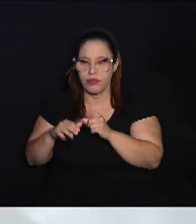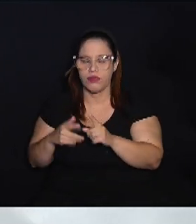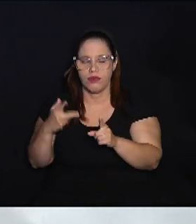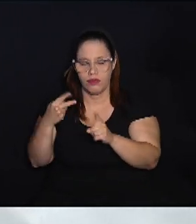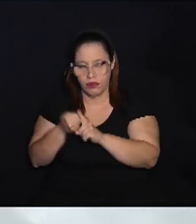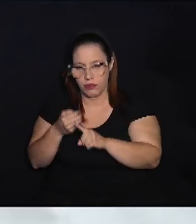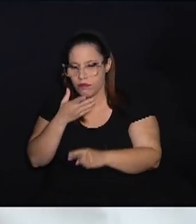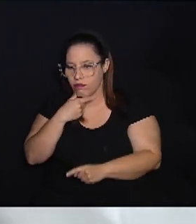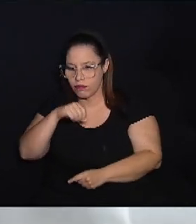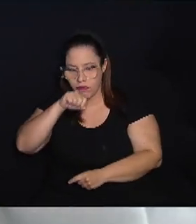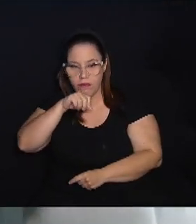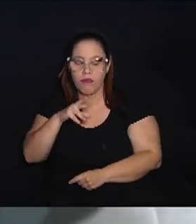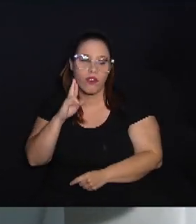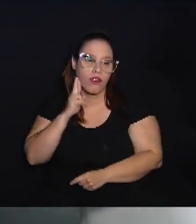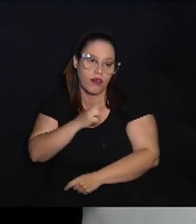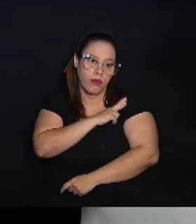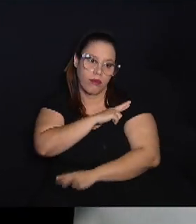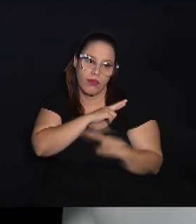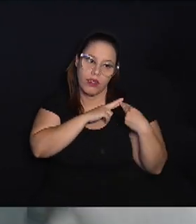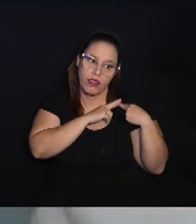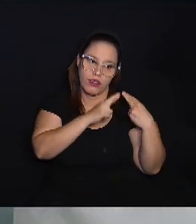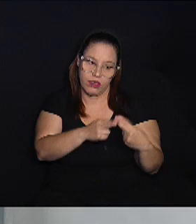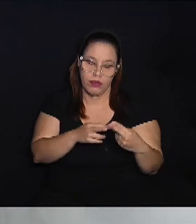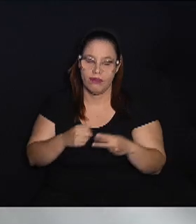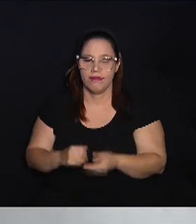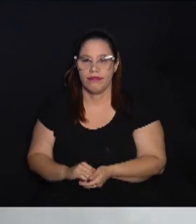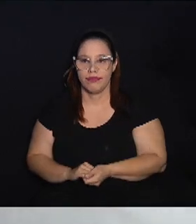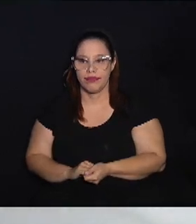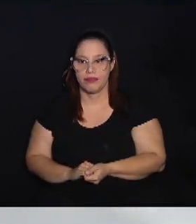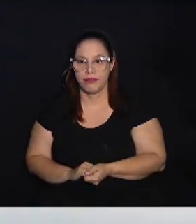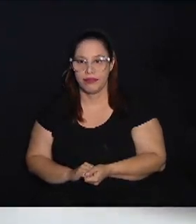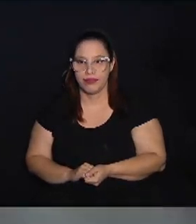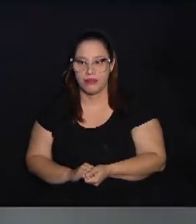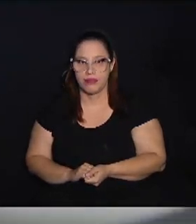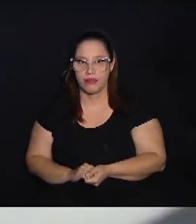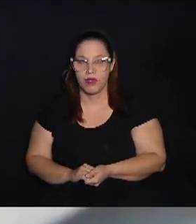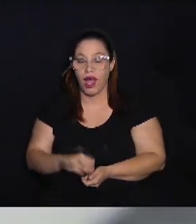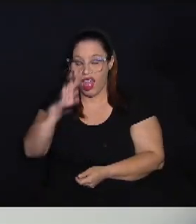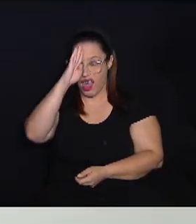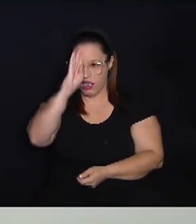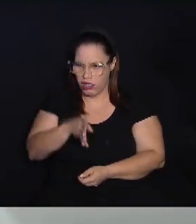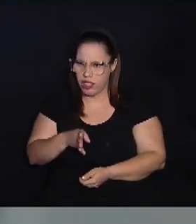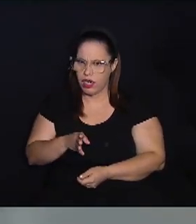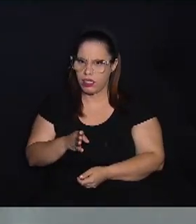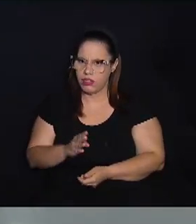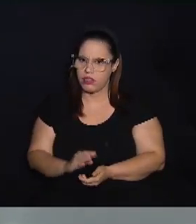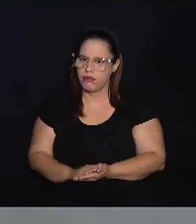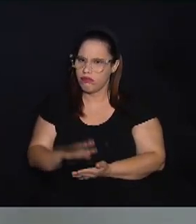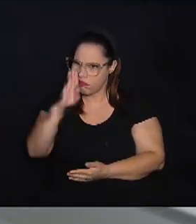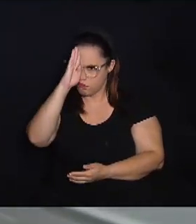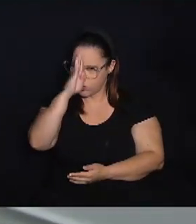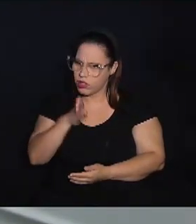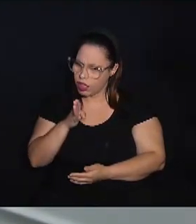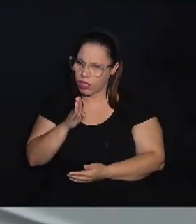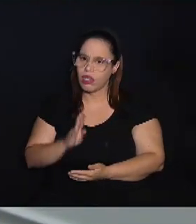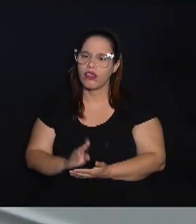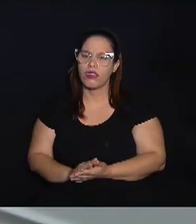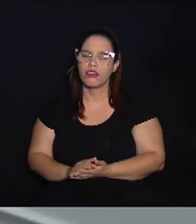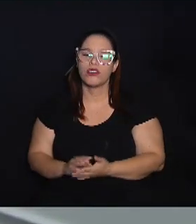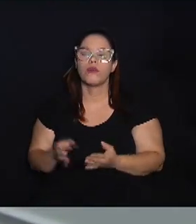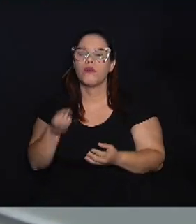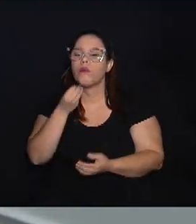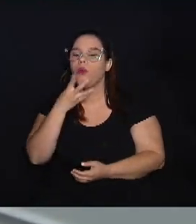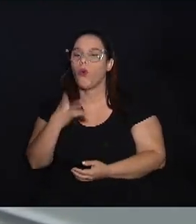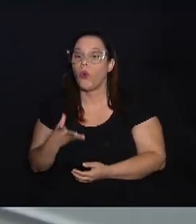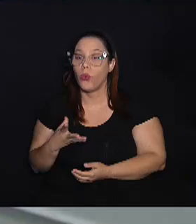dos pais e responsáveis que levem suas crianças para receberem a dose. E lembrando que é de graça, né, Shaula? Sim, uma vacina de graça, de